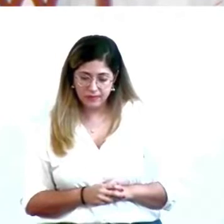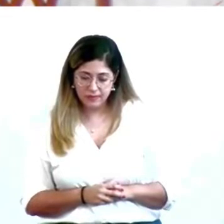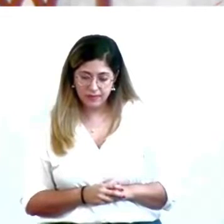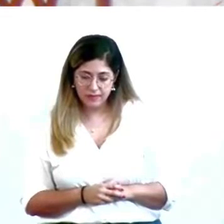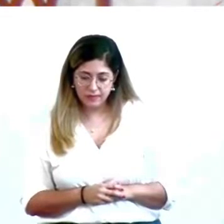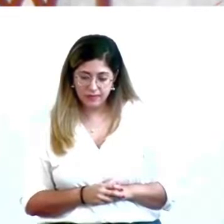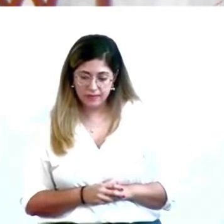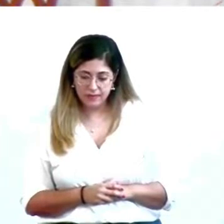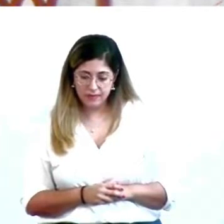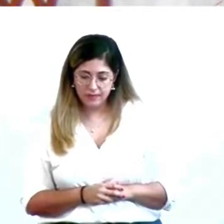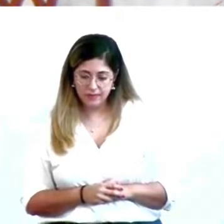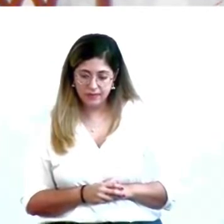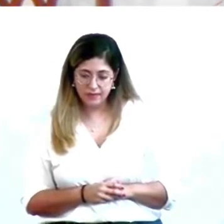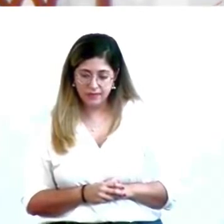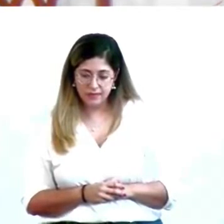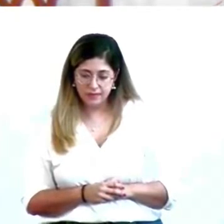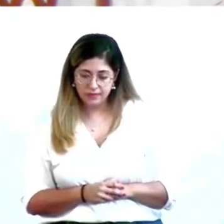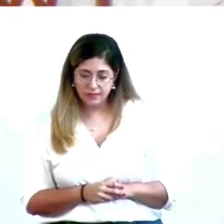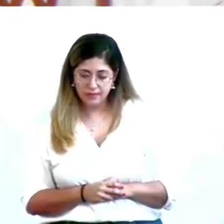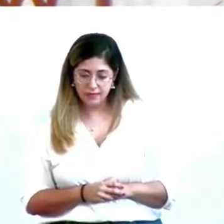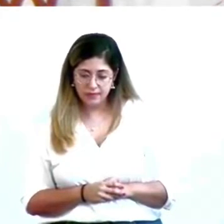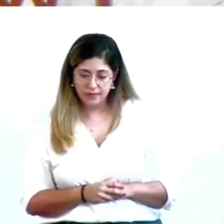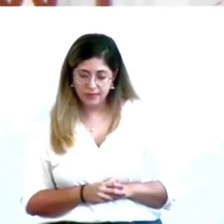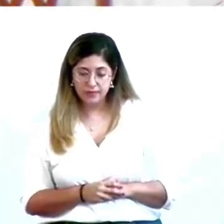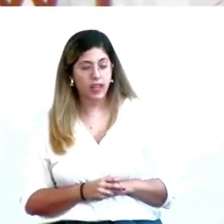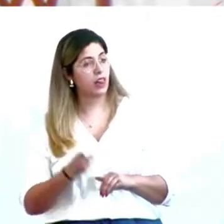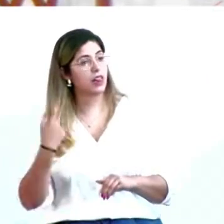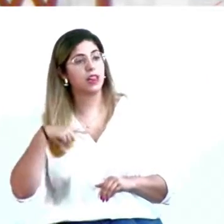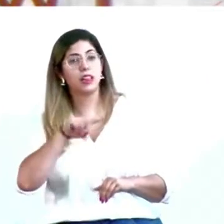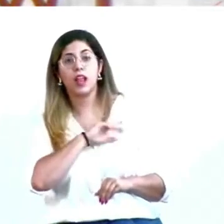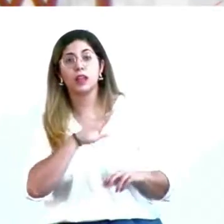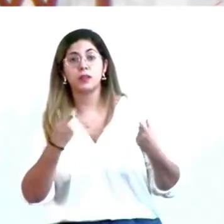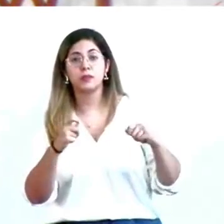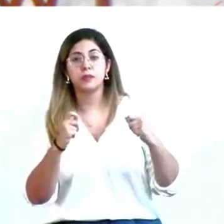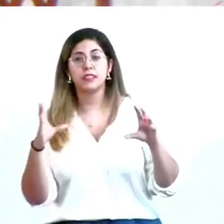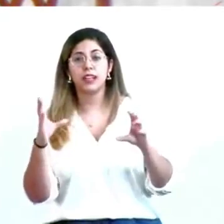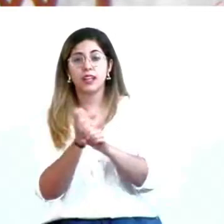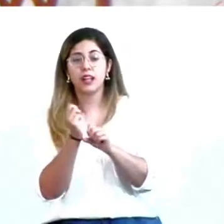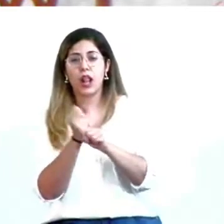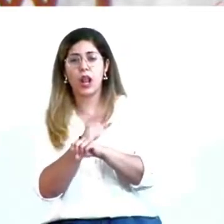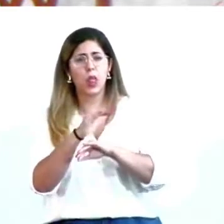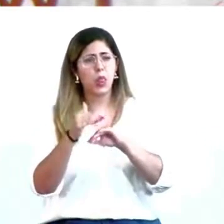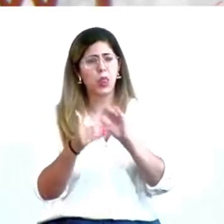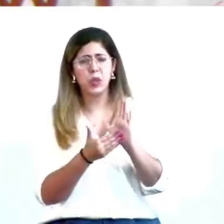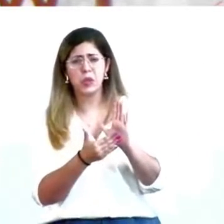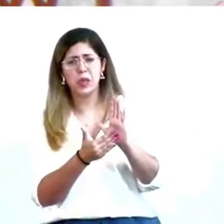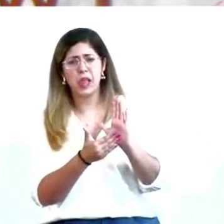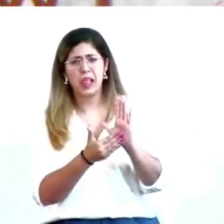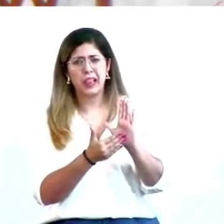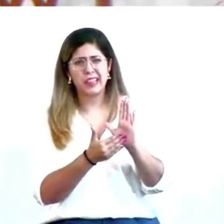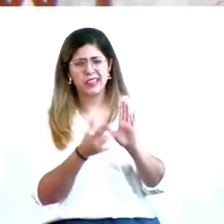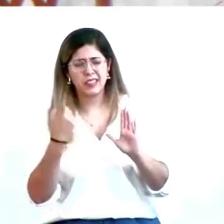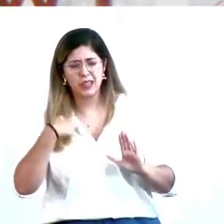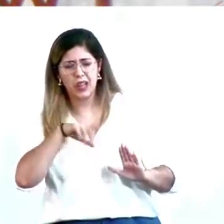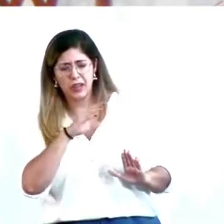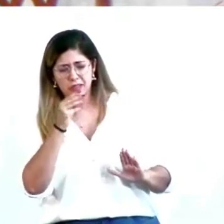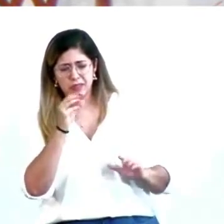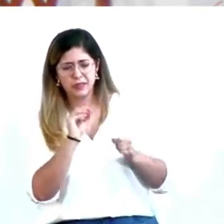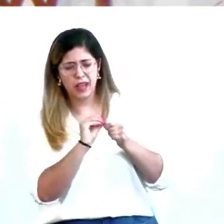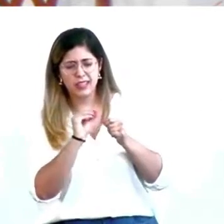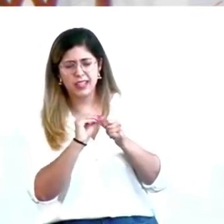reprovai-as. Porque o que eles fazem em oculto o só referia vergonha. Mas eu destaco aqui o fato dele dizer que